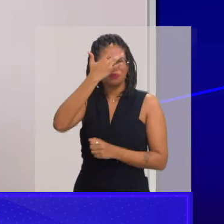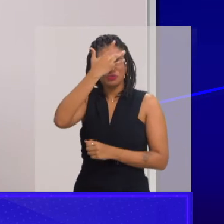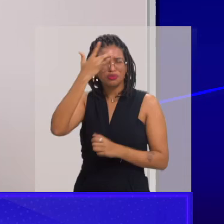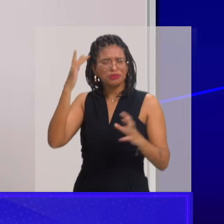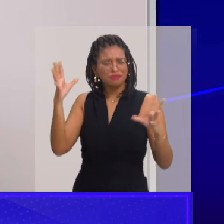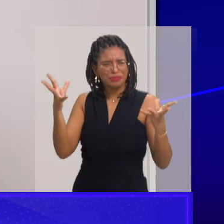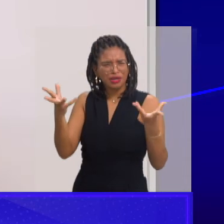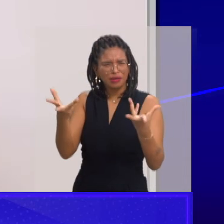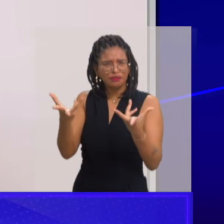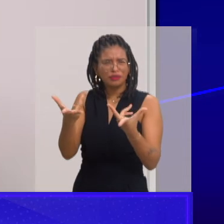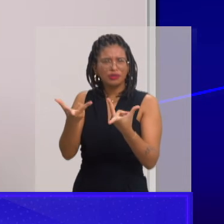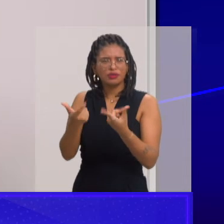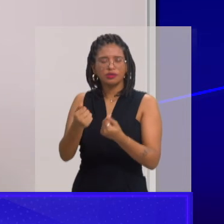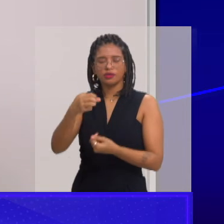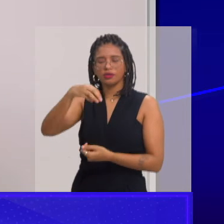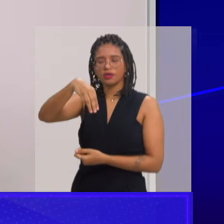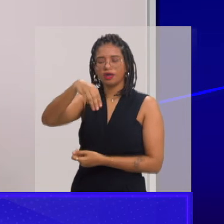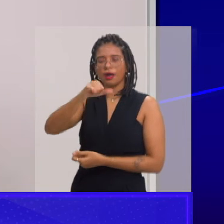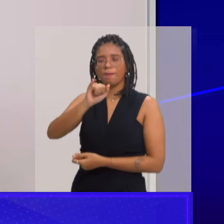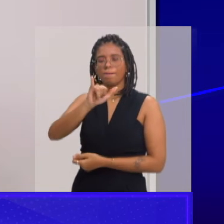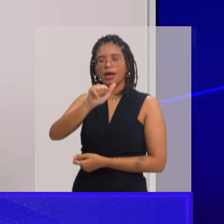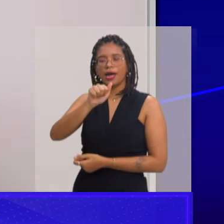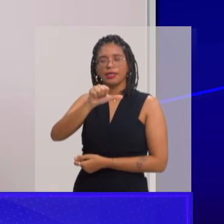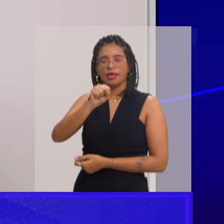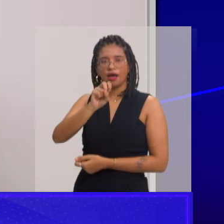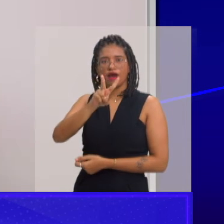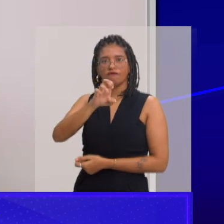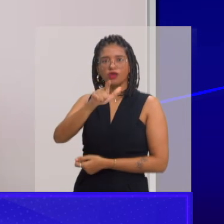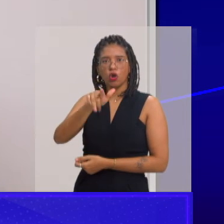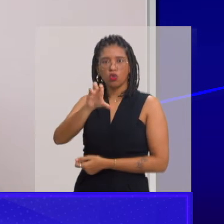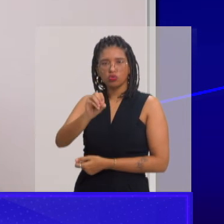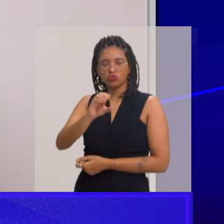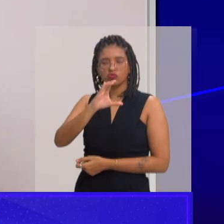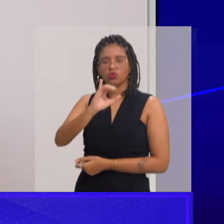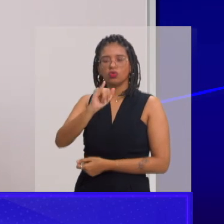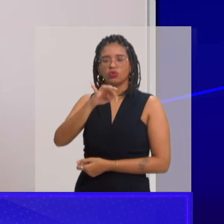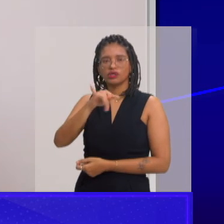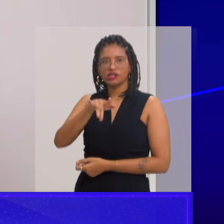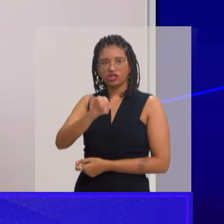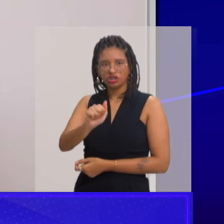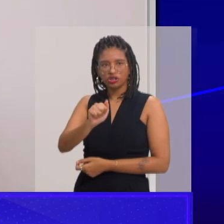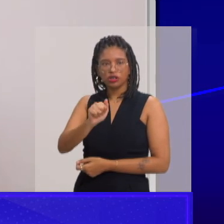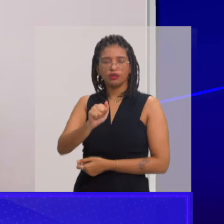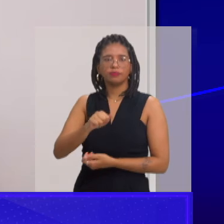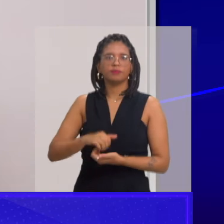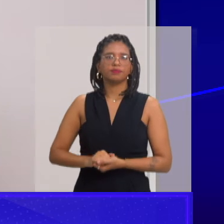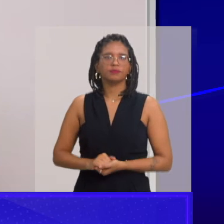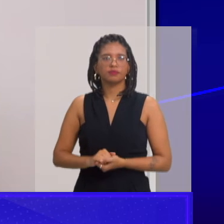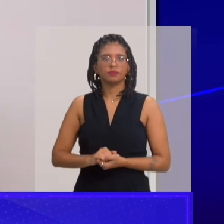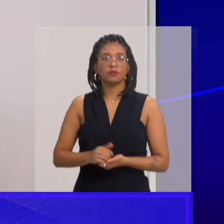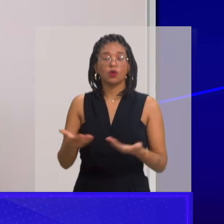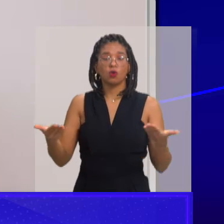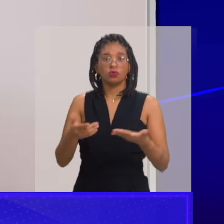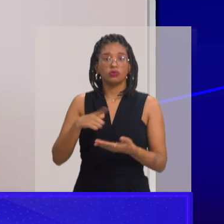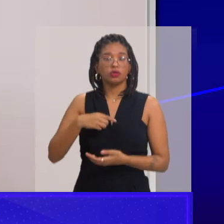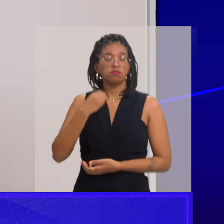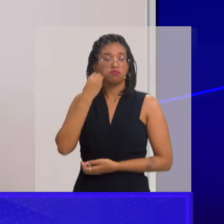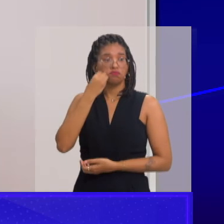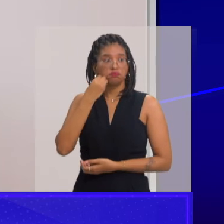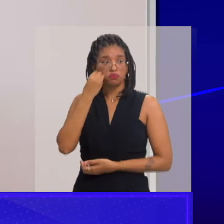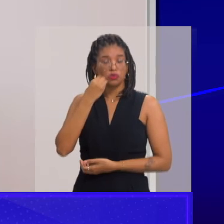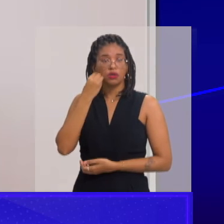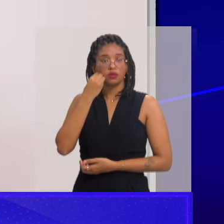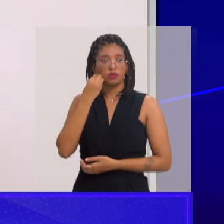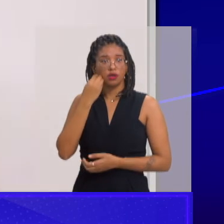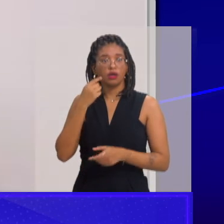de trabalhar com pessoas incríveis, como Maia Veloso, como Cíntia, como Zózimo. É,